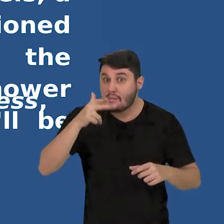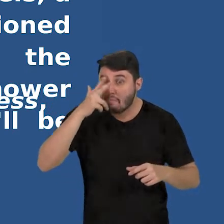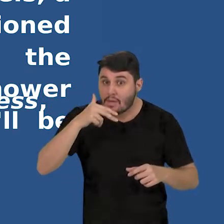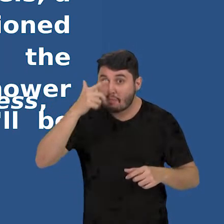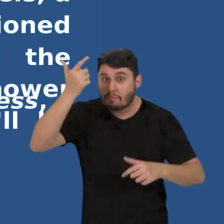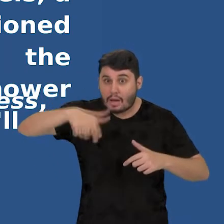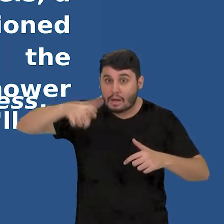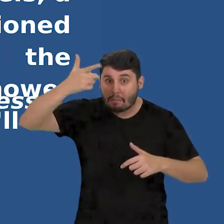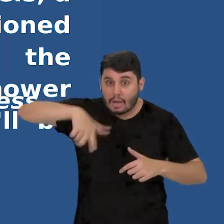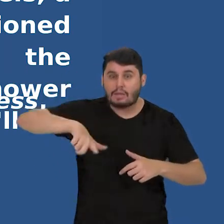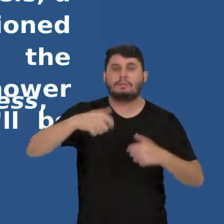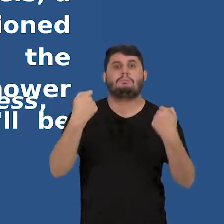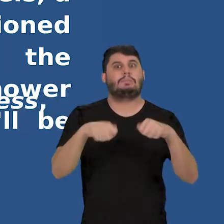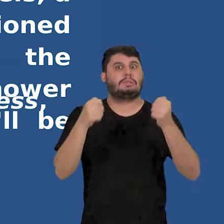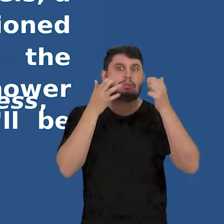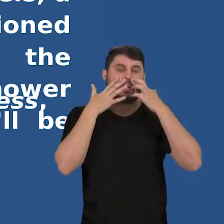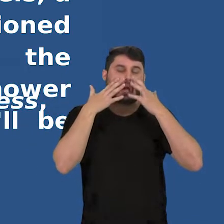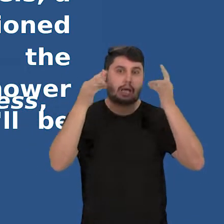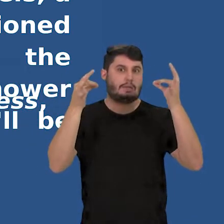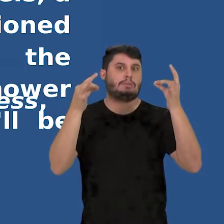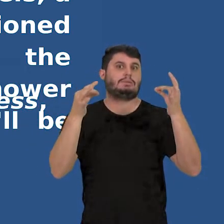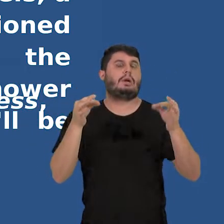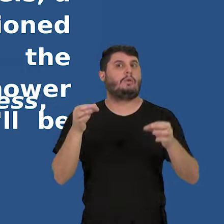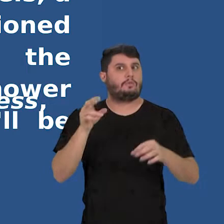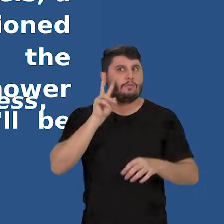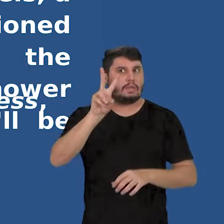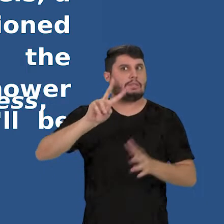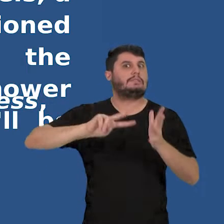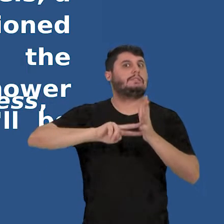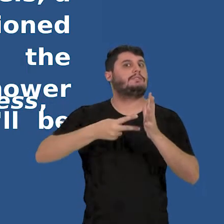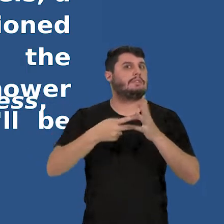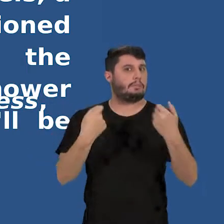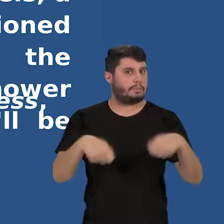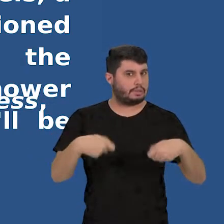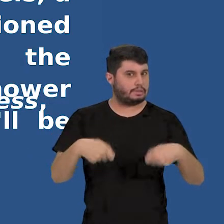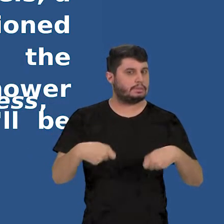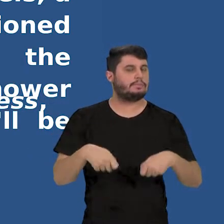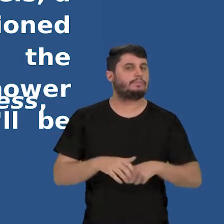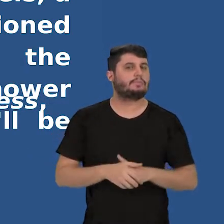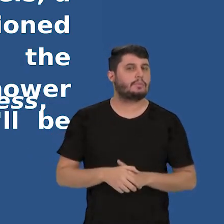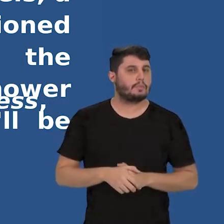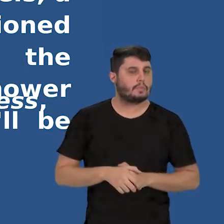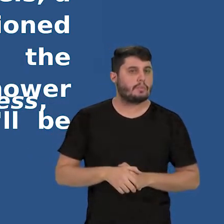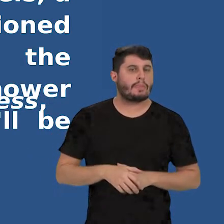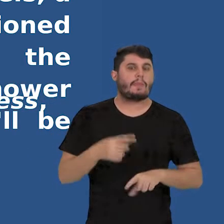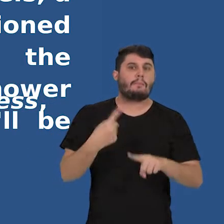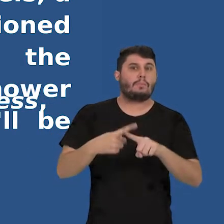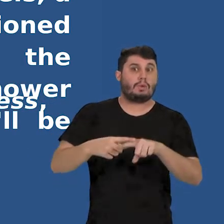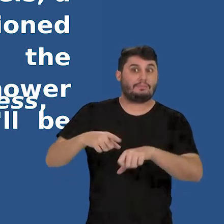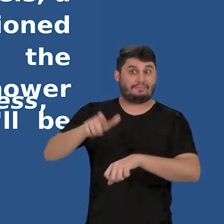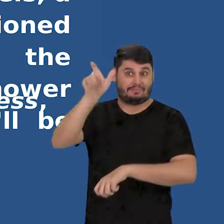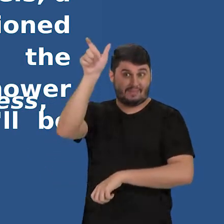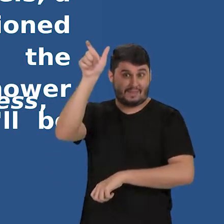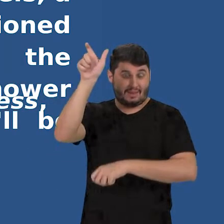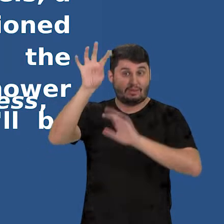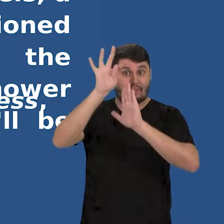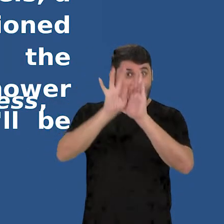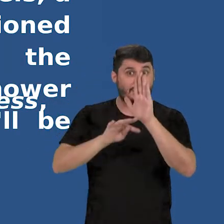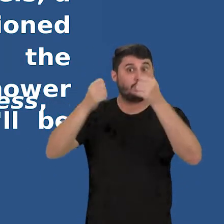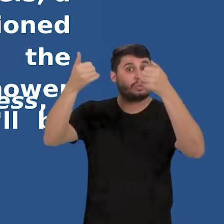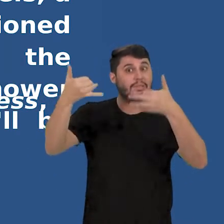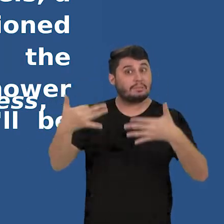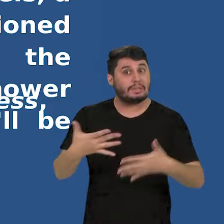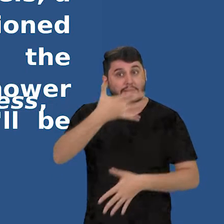Doni Sandoval, acho que é essa a pronúncia. Peço perdão aos professores de espanhol aí. Que iniciou esse projeto, tá? Então, ela queria